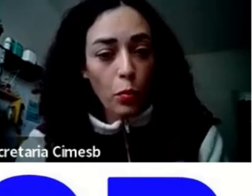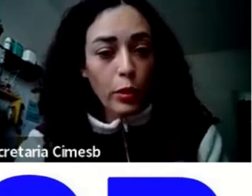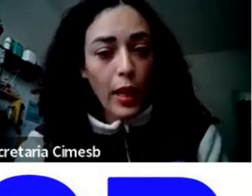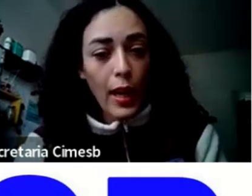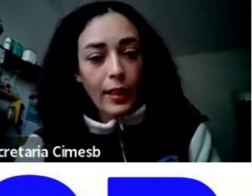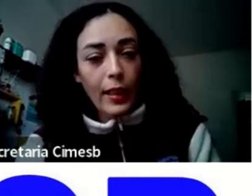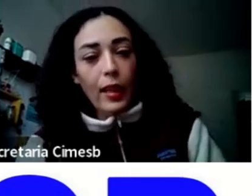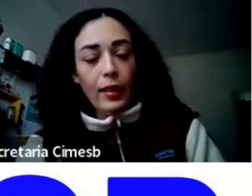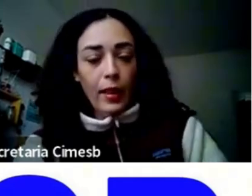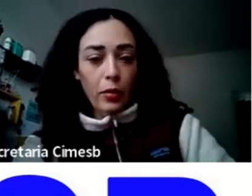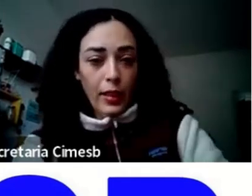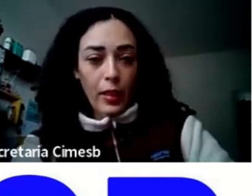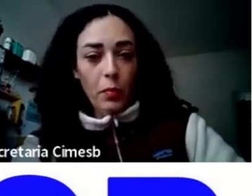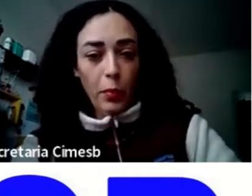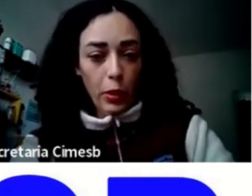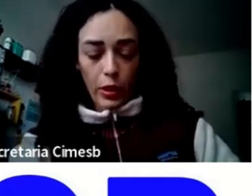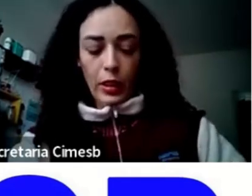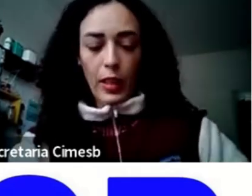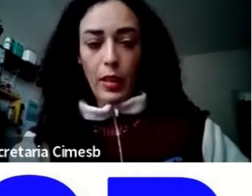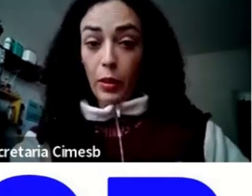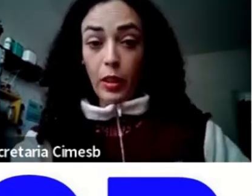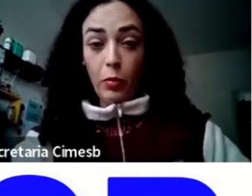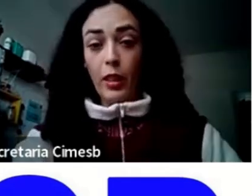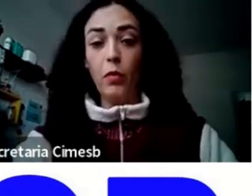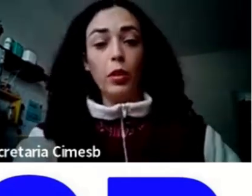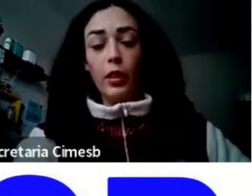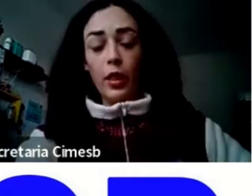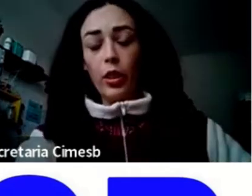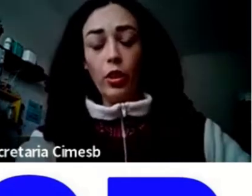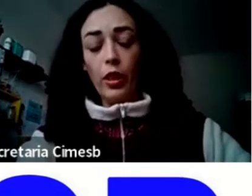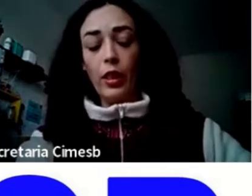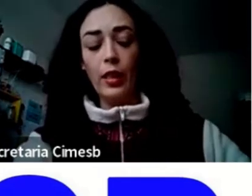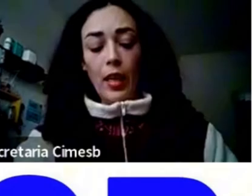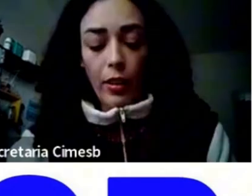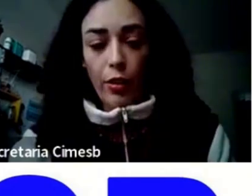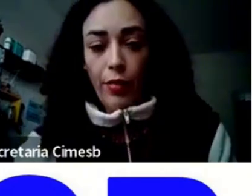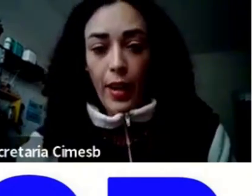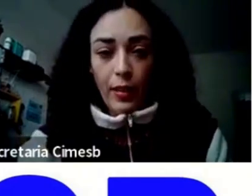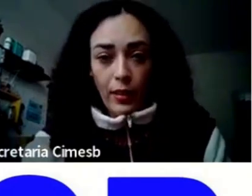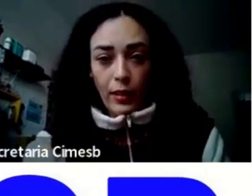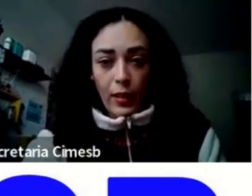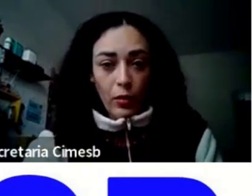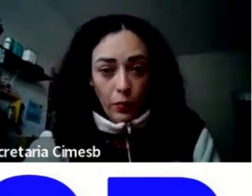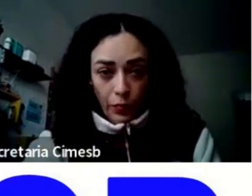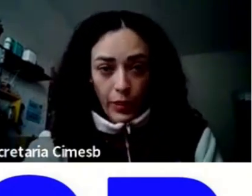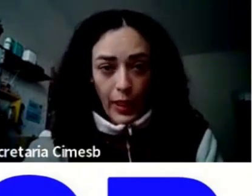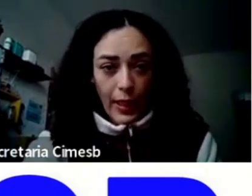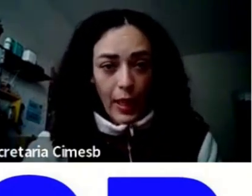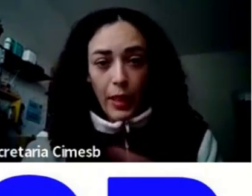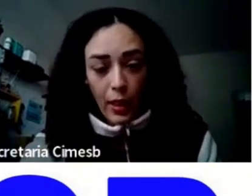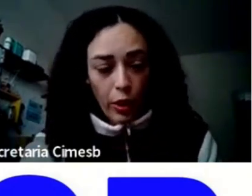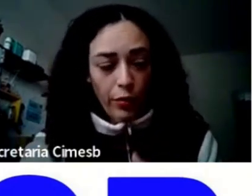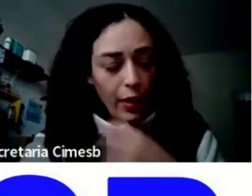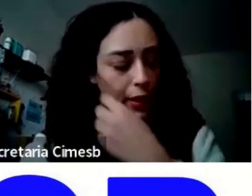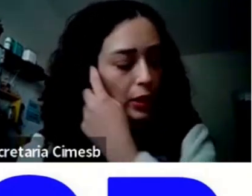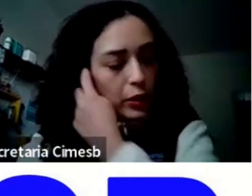porque eu sou muito da área da educação, mas pode, nessa pós-graduação, pode ter gente de áreas diversas, então seria